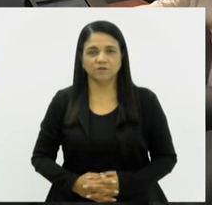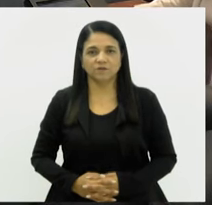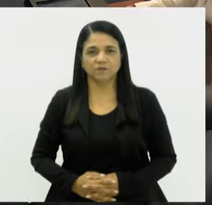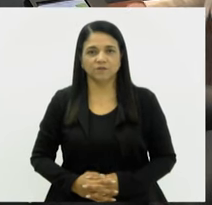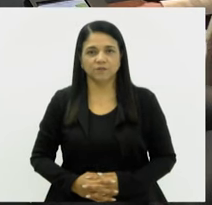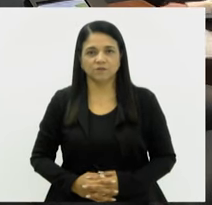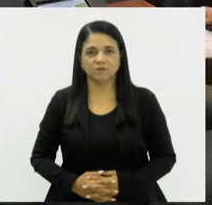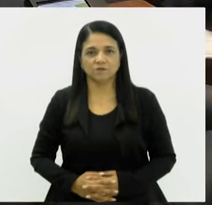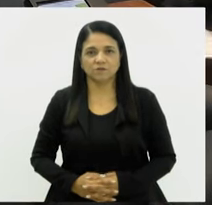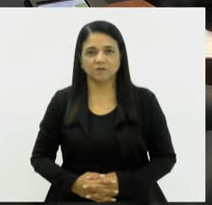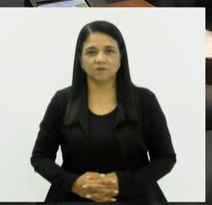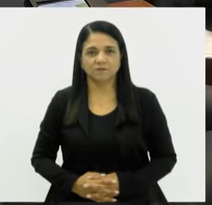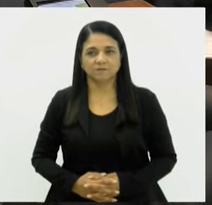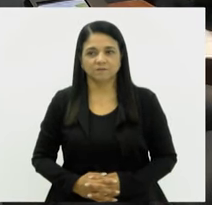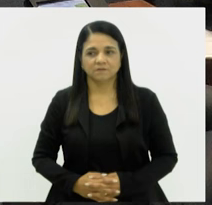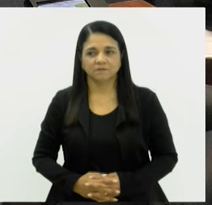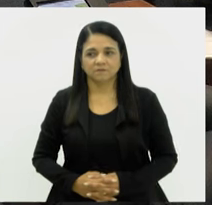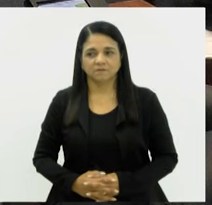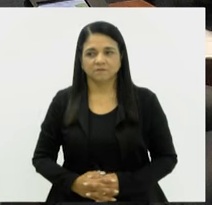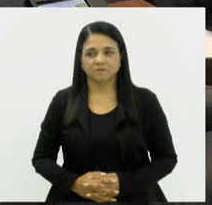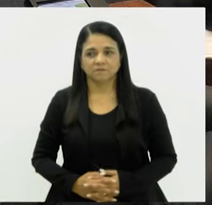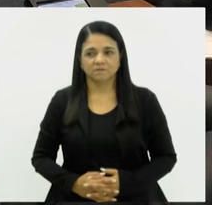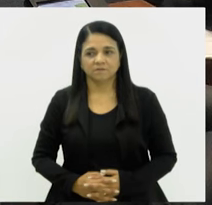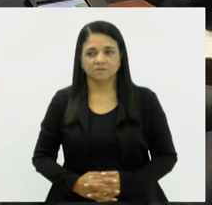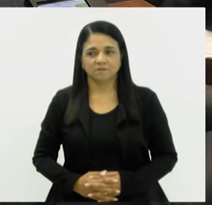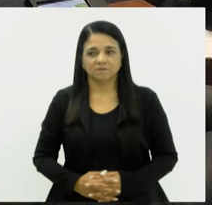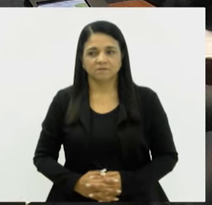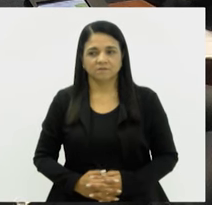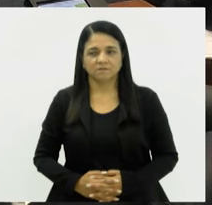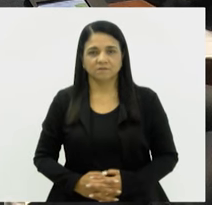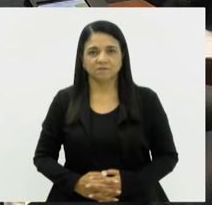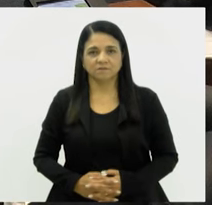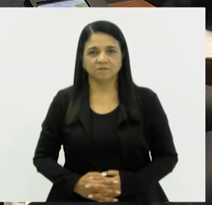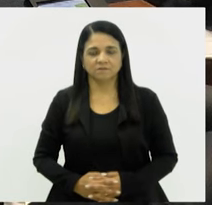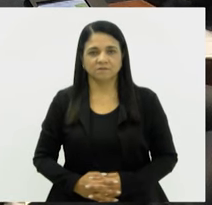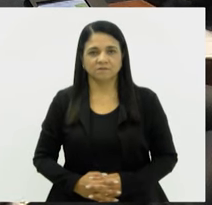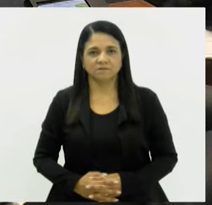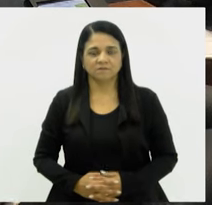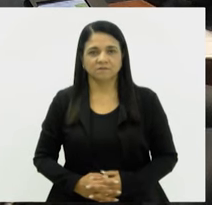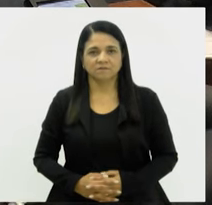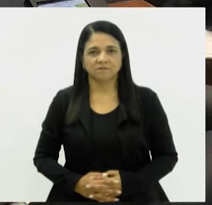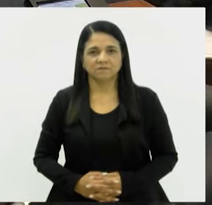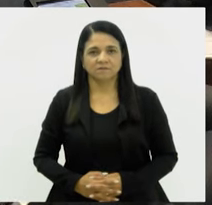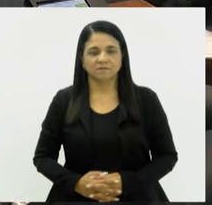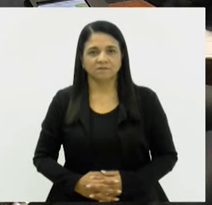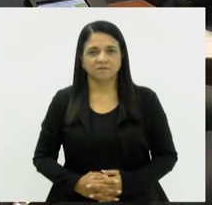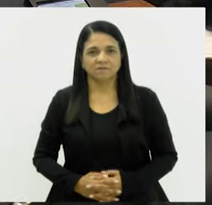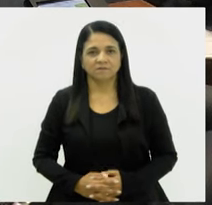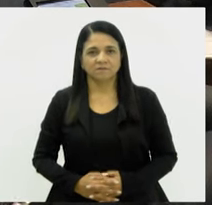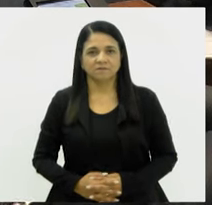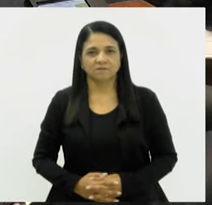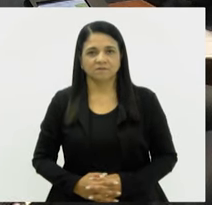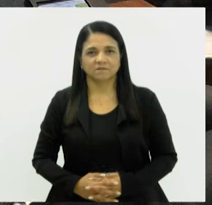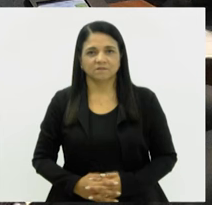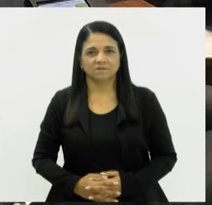um jeitinho para não ter problema. Não, mas... Eu tenho uma ordem. Eu tenho uma ordem para não fazer. Você é habilidoso. Nessa lei você vai falar com ela.